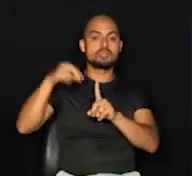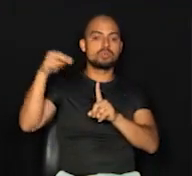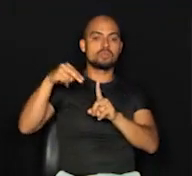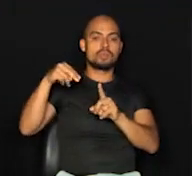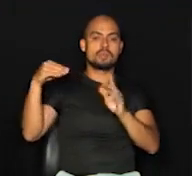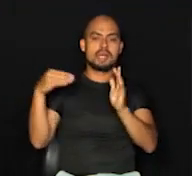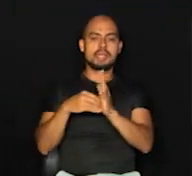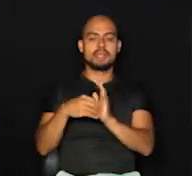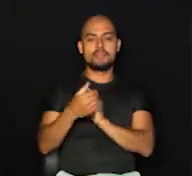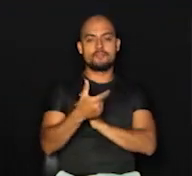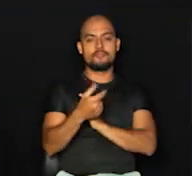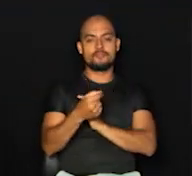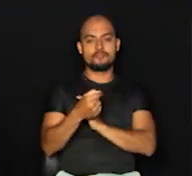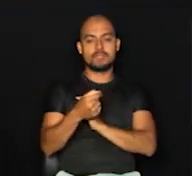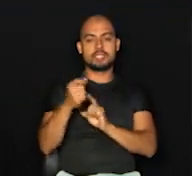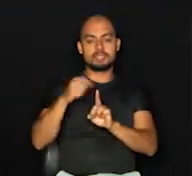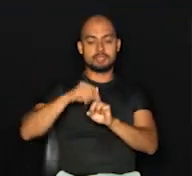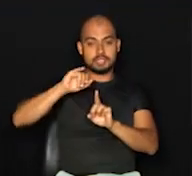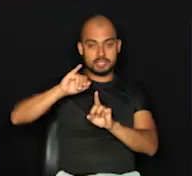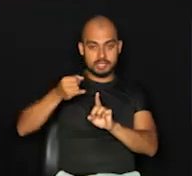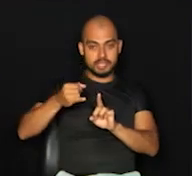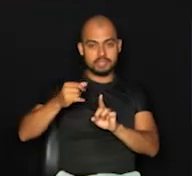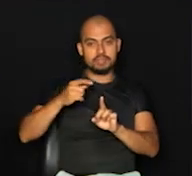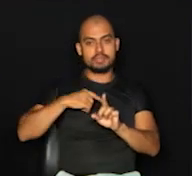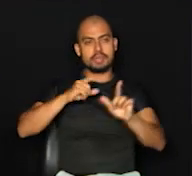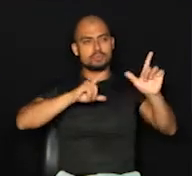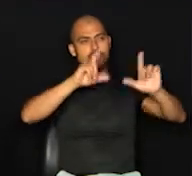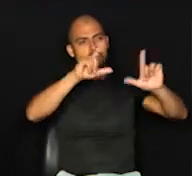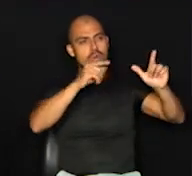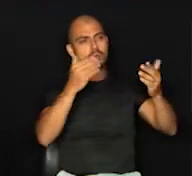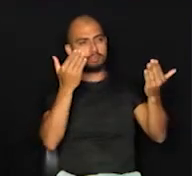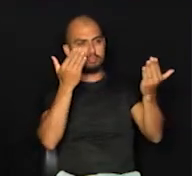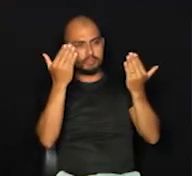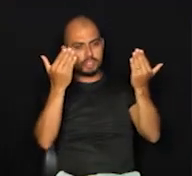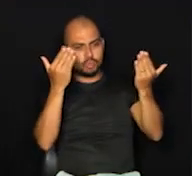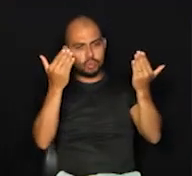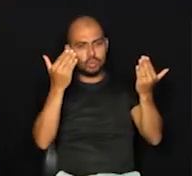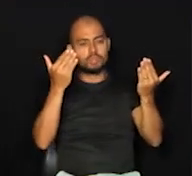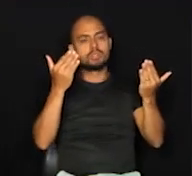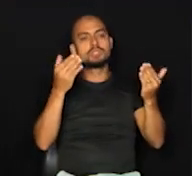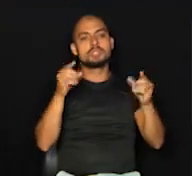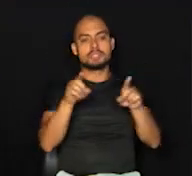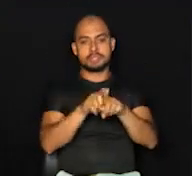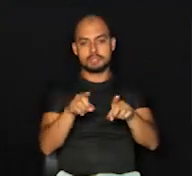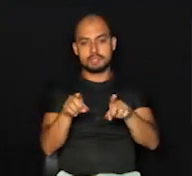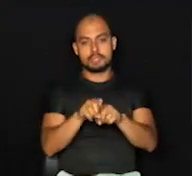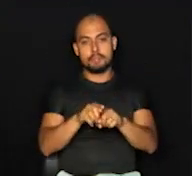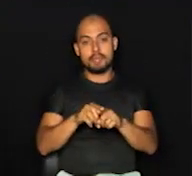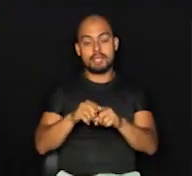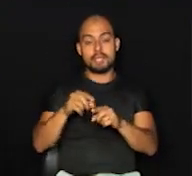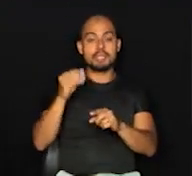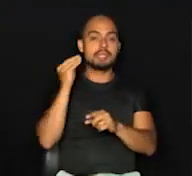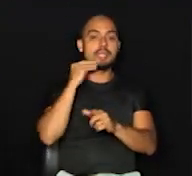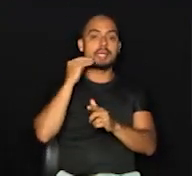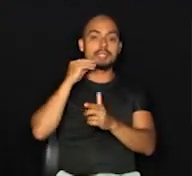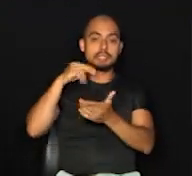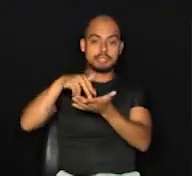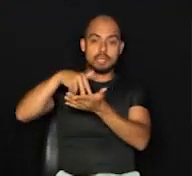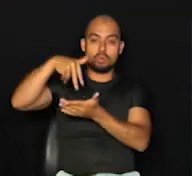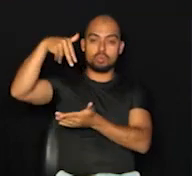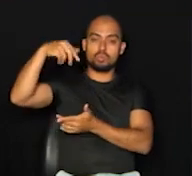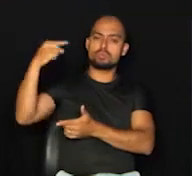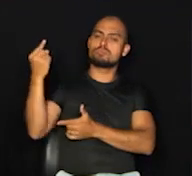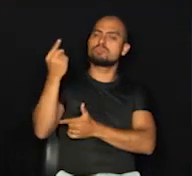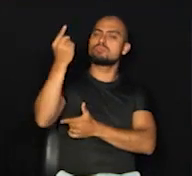várias fases. Painel virtual, teste psicológico, teste em altura na prática, entrevista